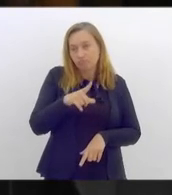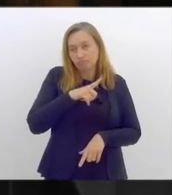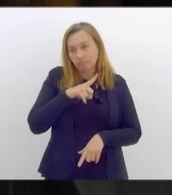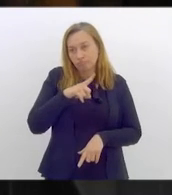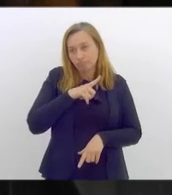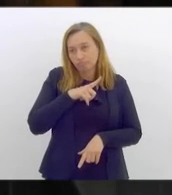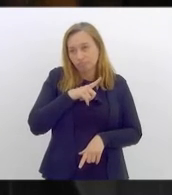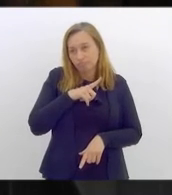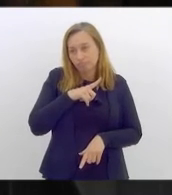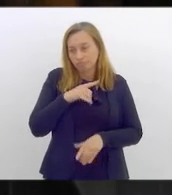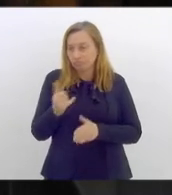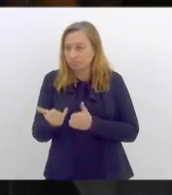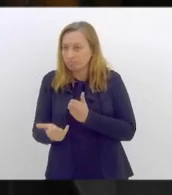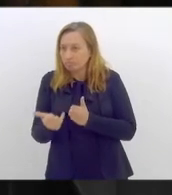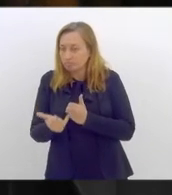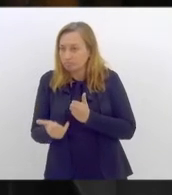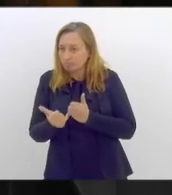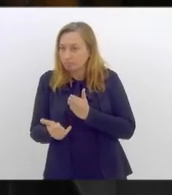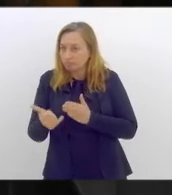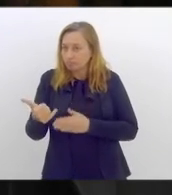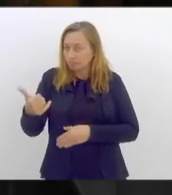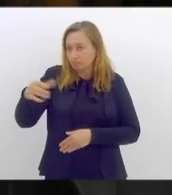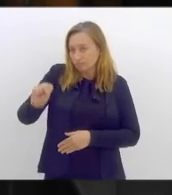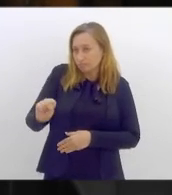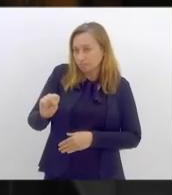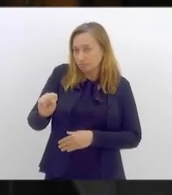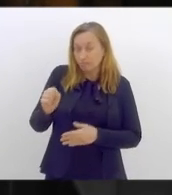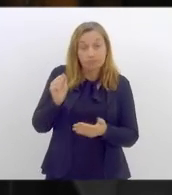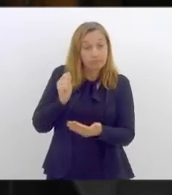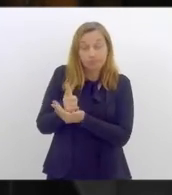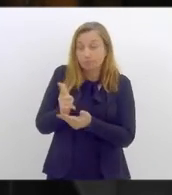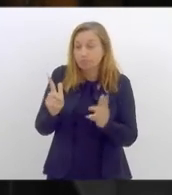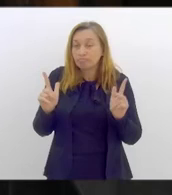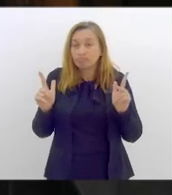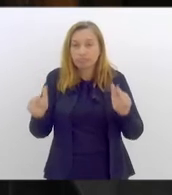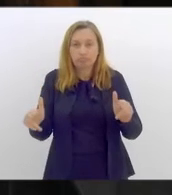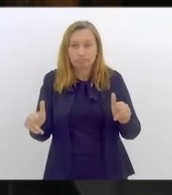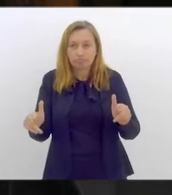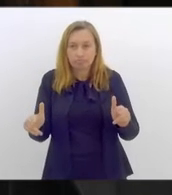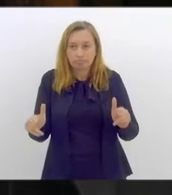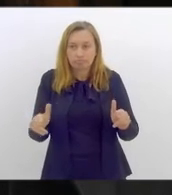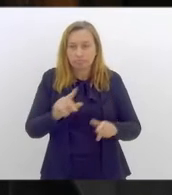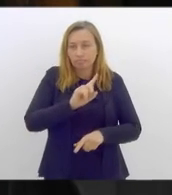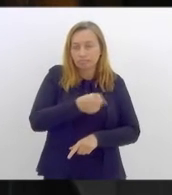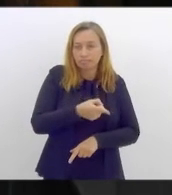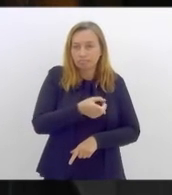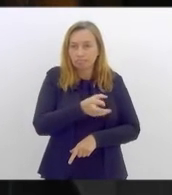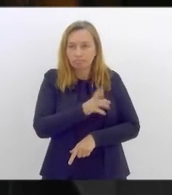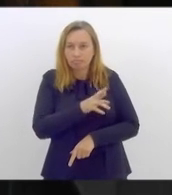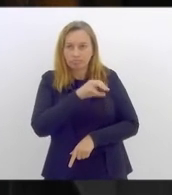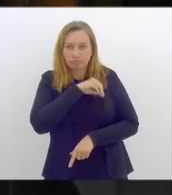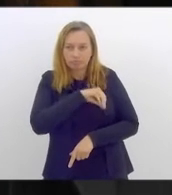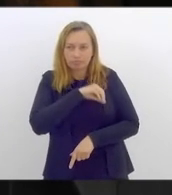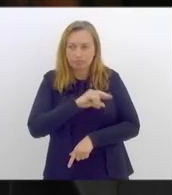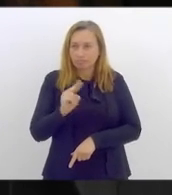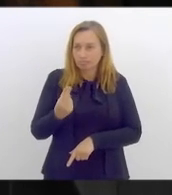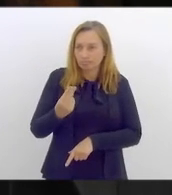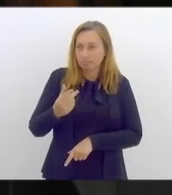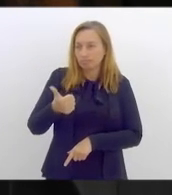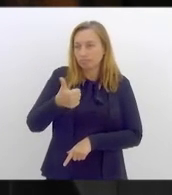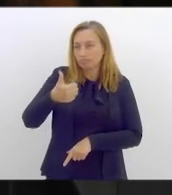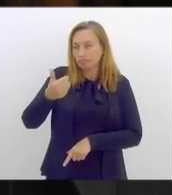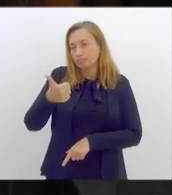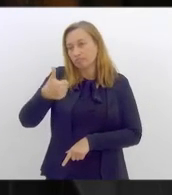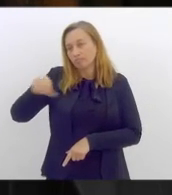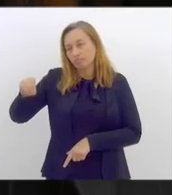por exemplo de 18 vai pagar o mesmo preço ganhando r$ 1000 ou ganhando 100 mil